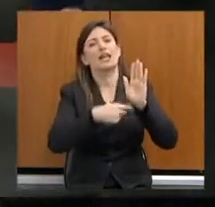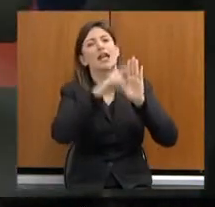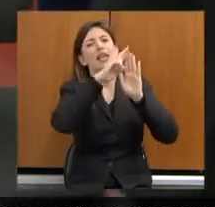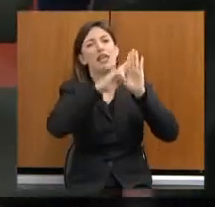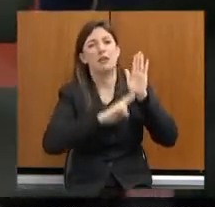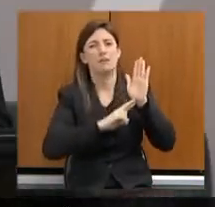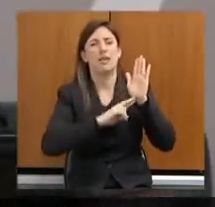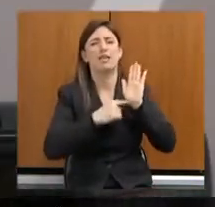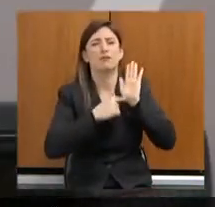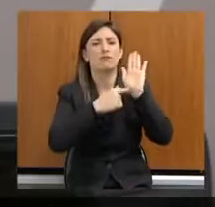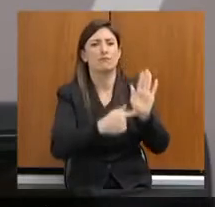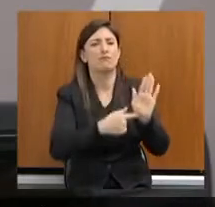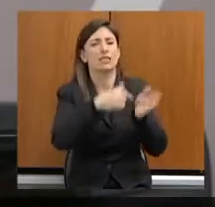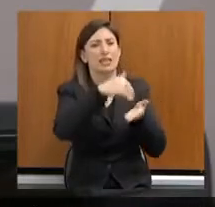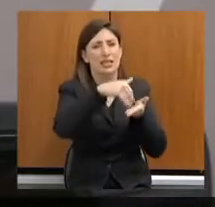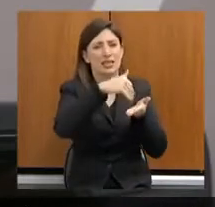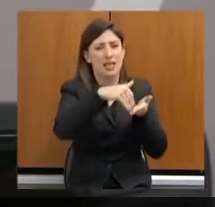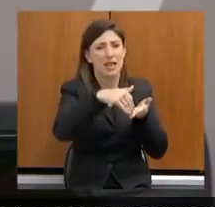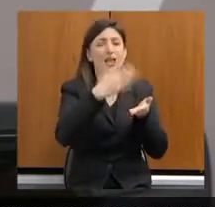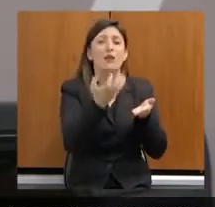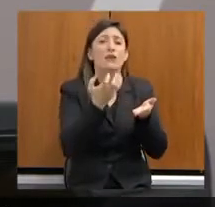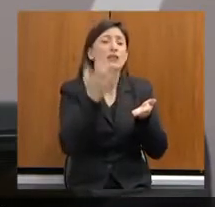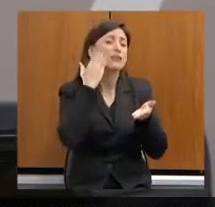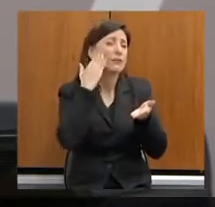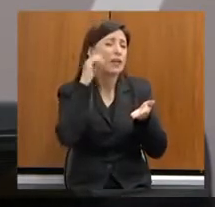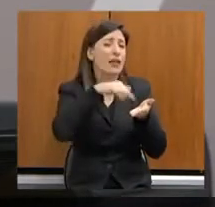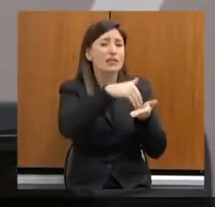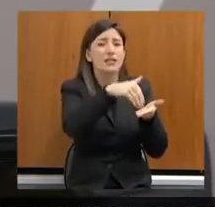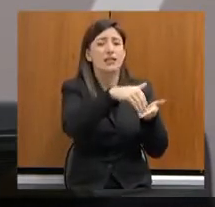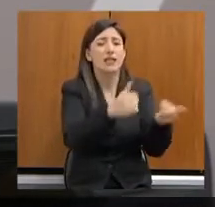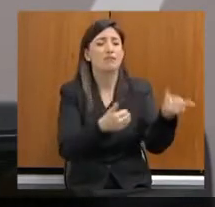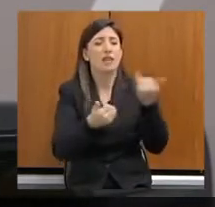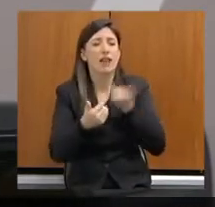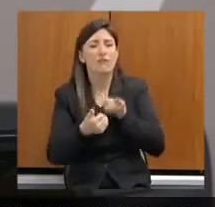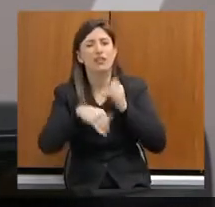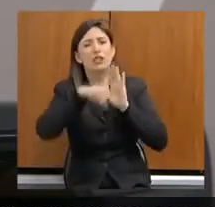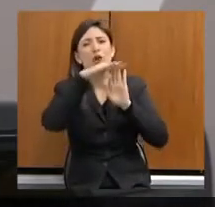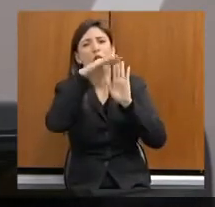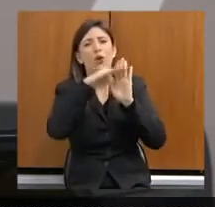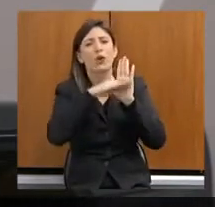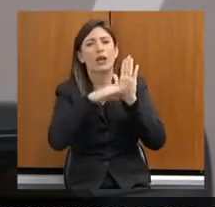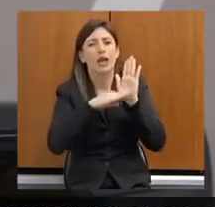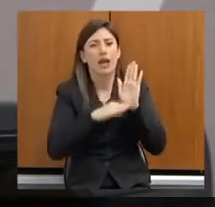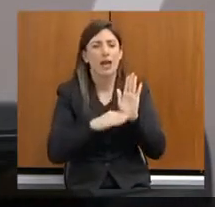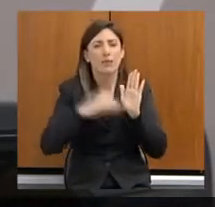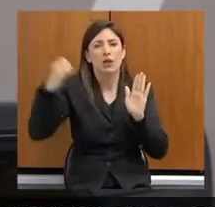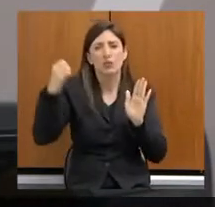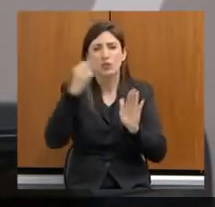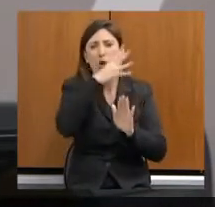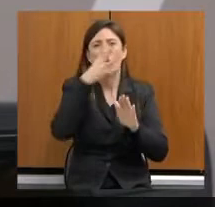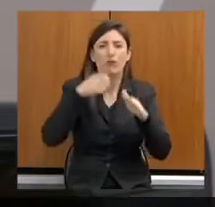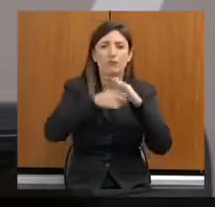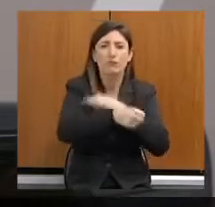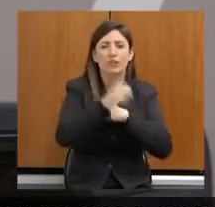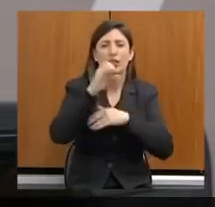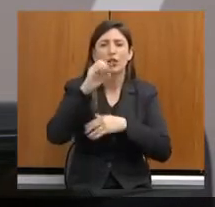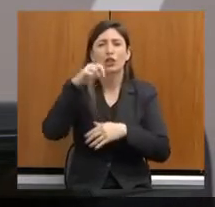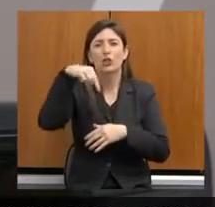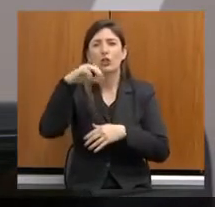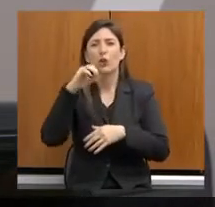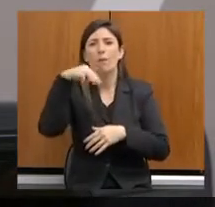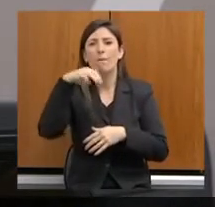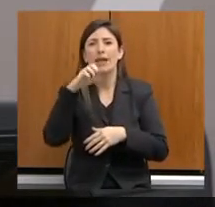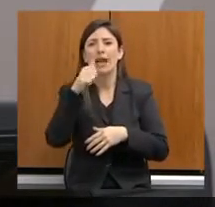então para que a secretaria possa nos informar é um cronograma de novas nomeações do concurso